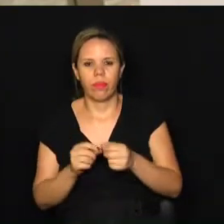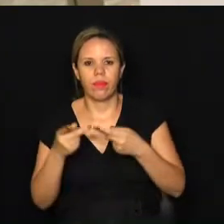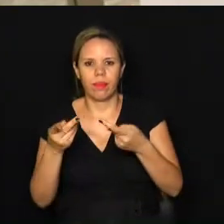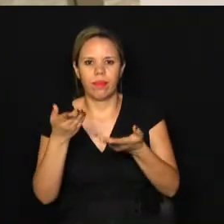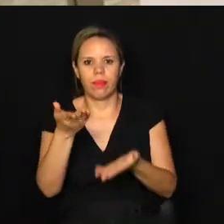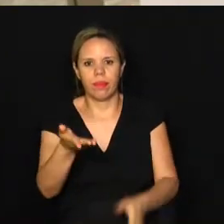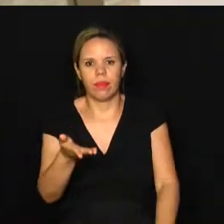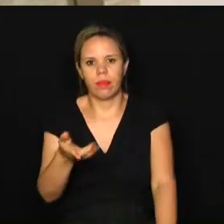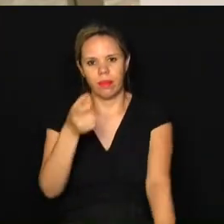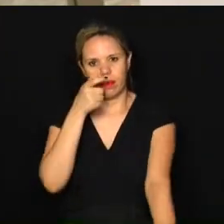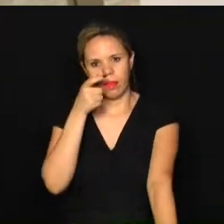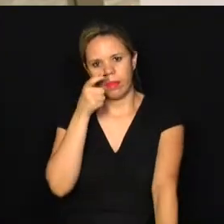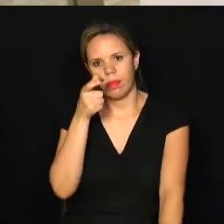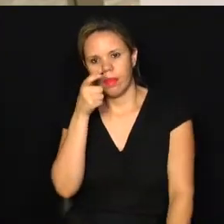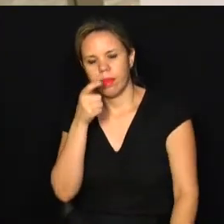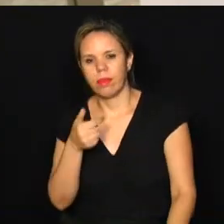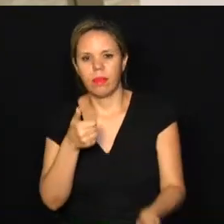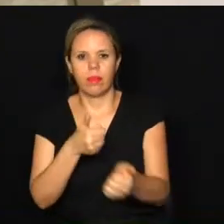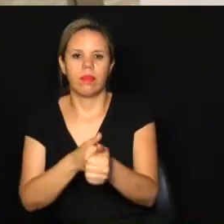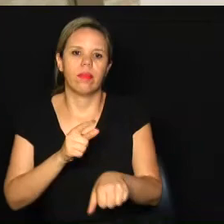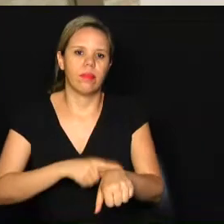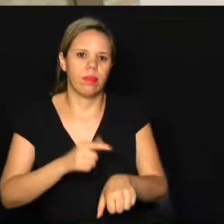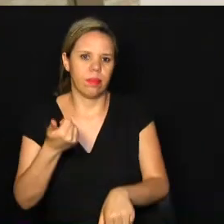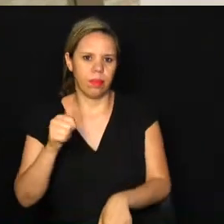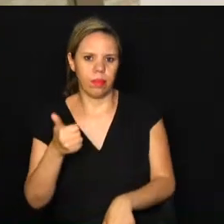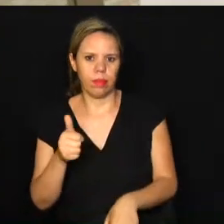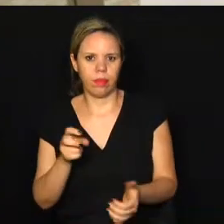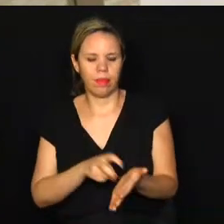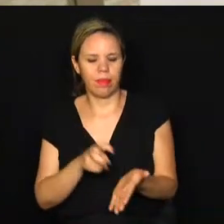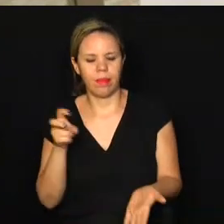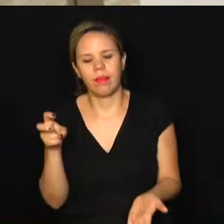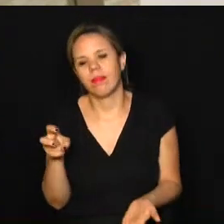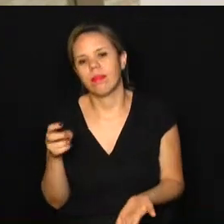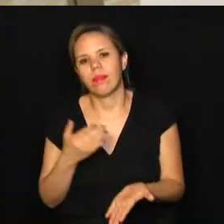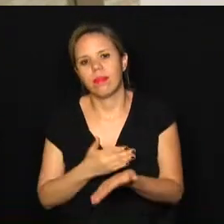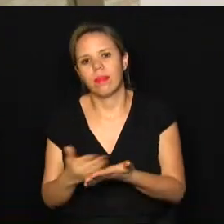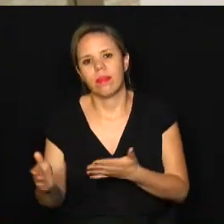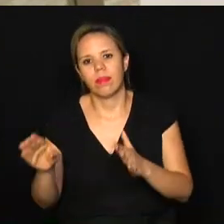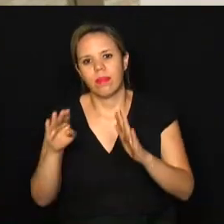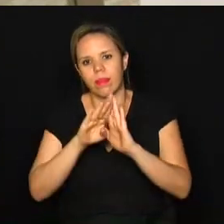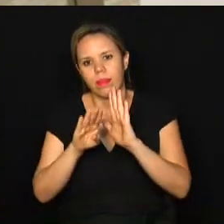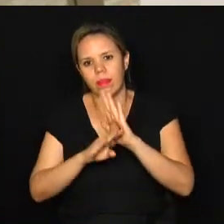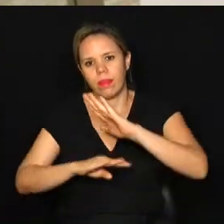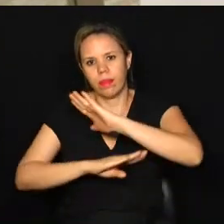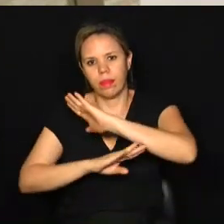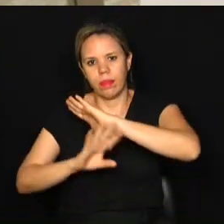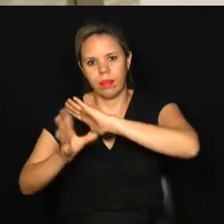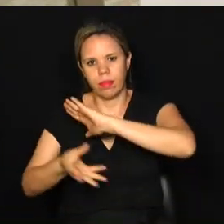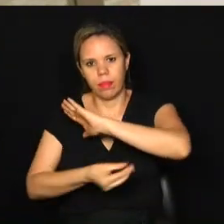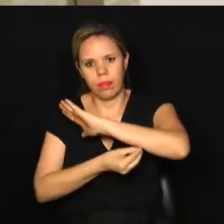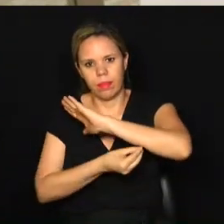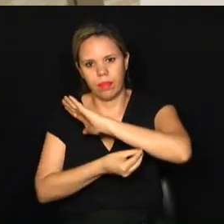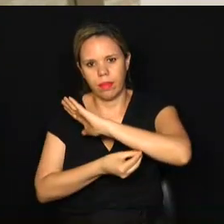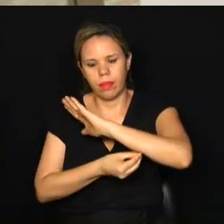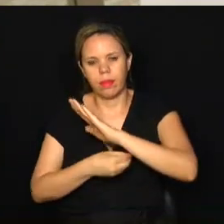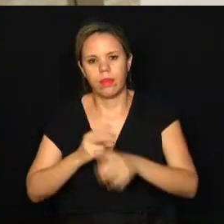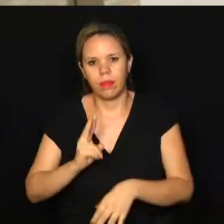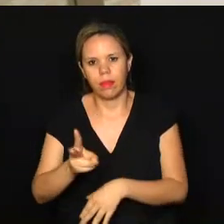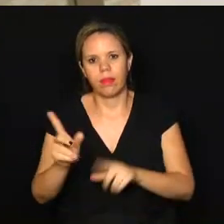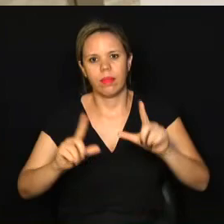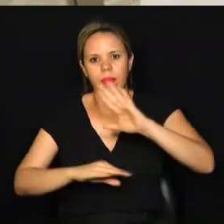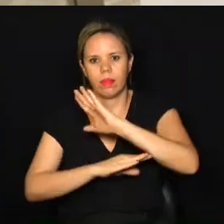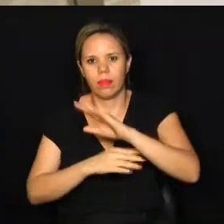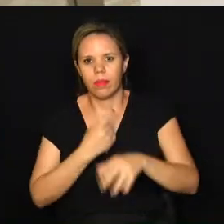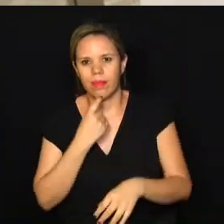para você que está nos assistindo, daqui a pouco, às 11 horas da manhã, começa o programa Câmara Total, então continue aqui na TV